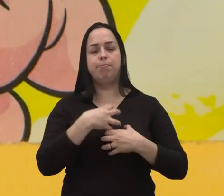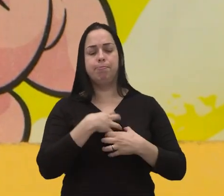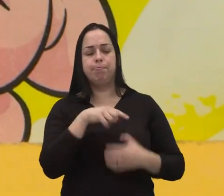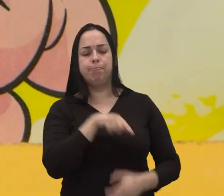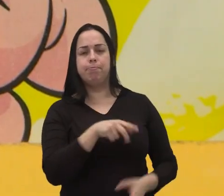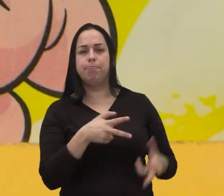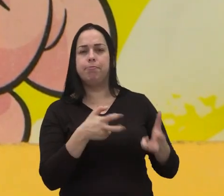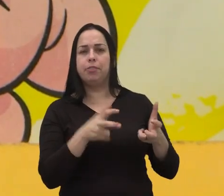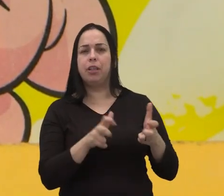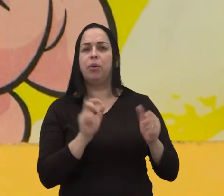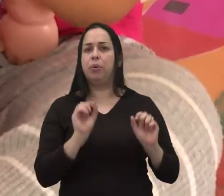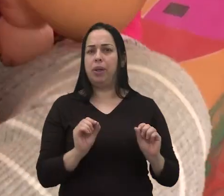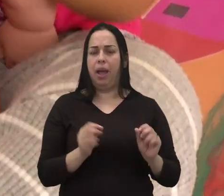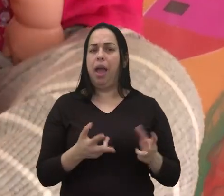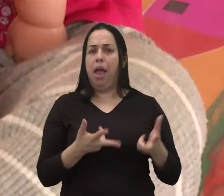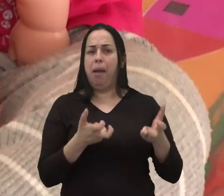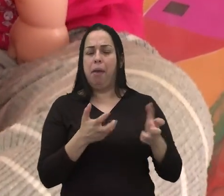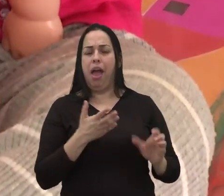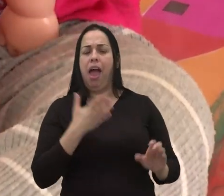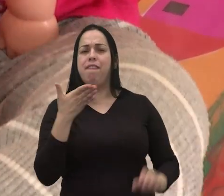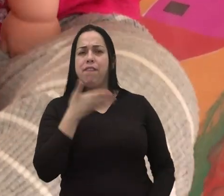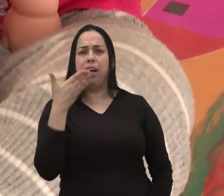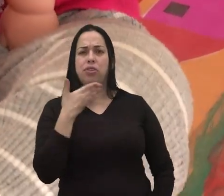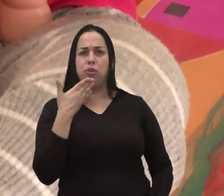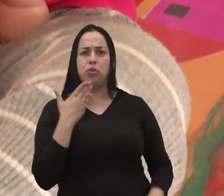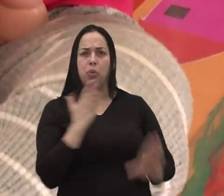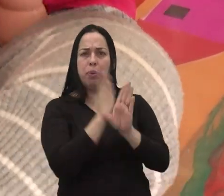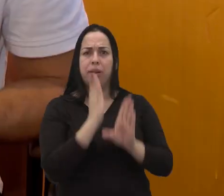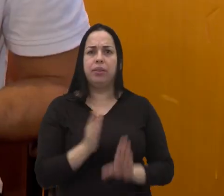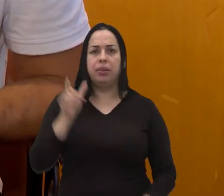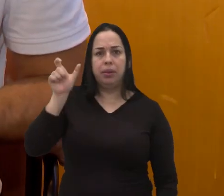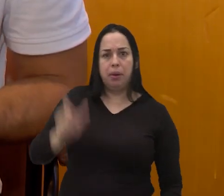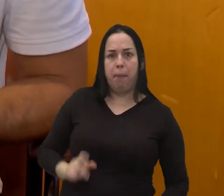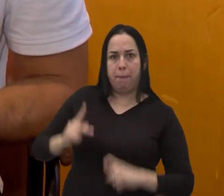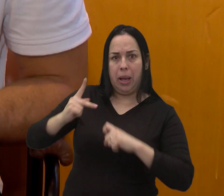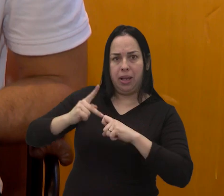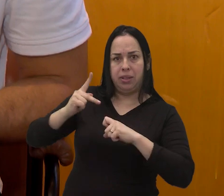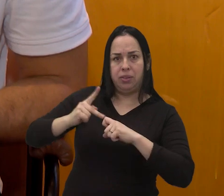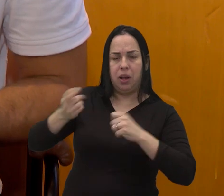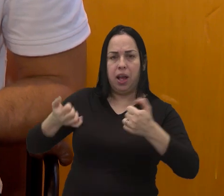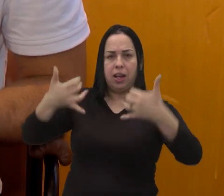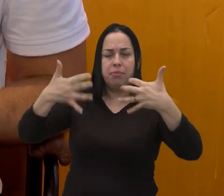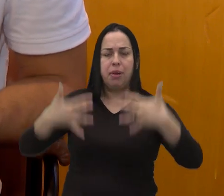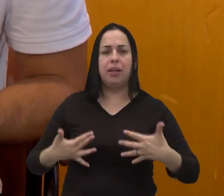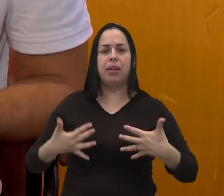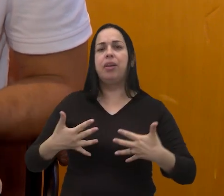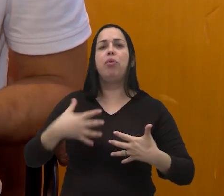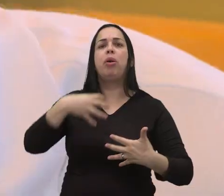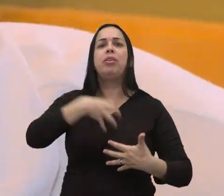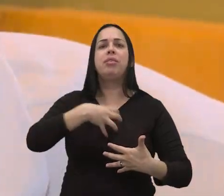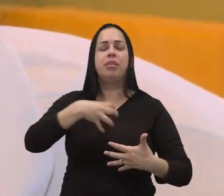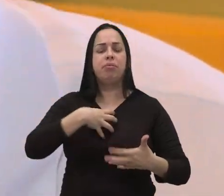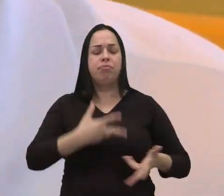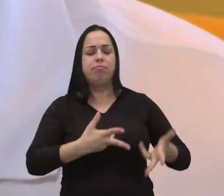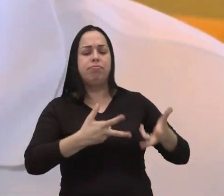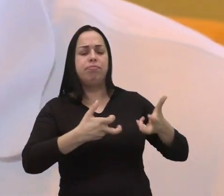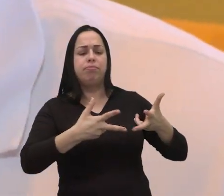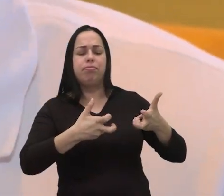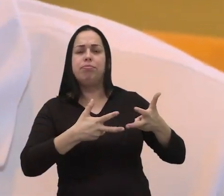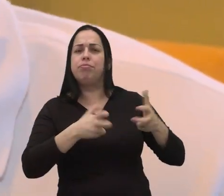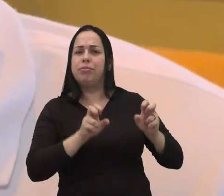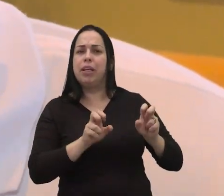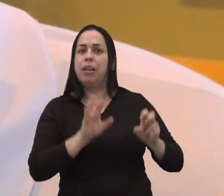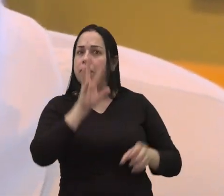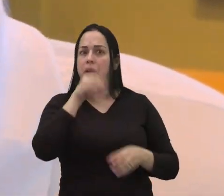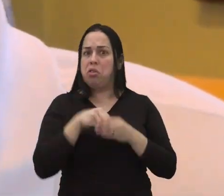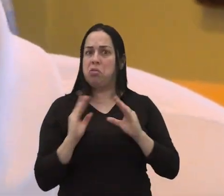principais sinais do transtorno são fáceis de serem detectados. Esse pediatra destaca alguns sintomas que podem ser percebidos